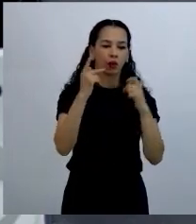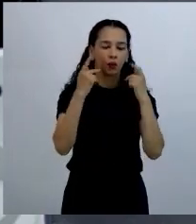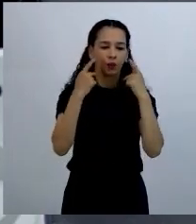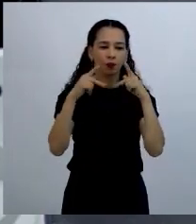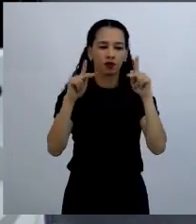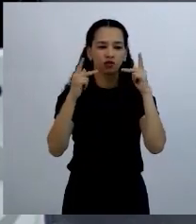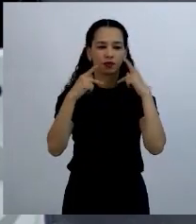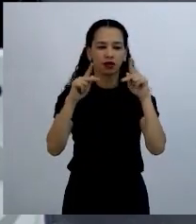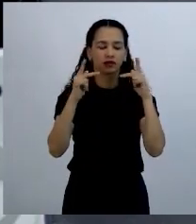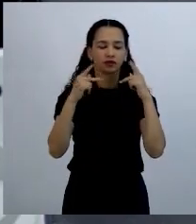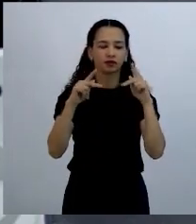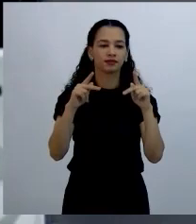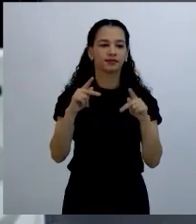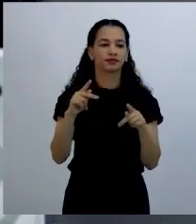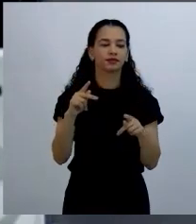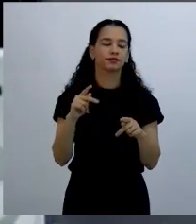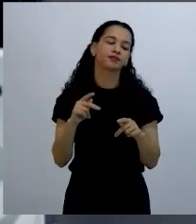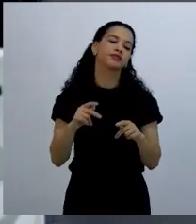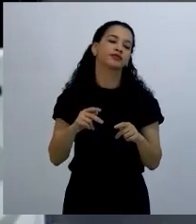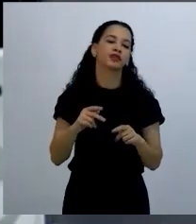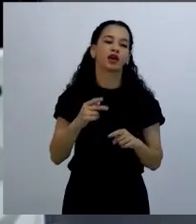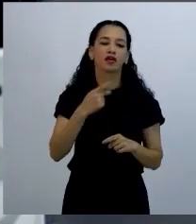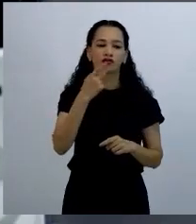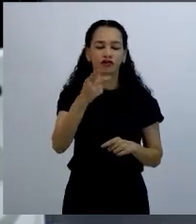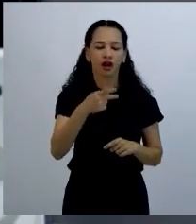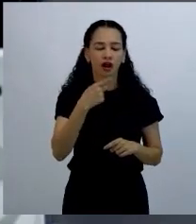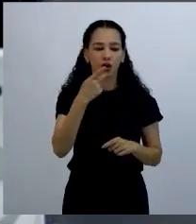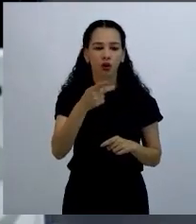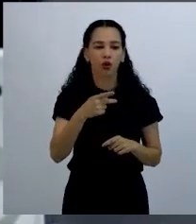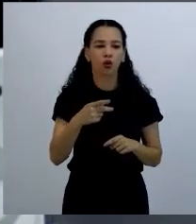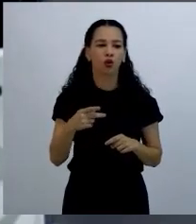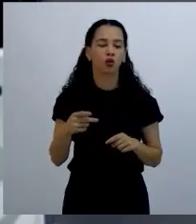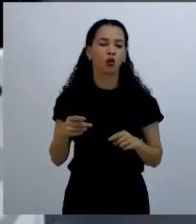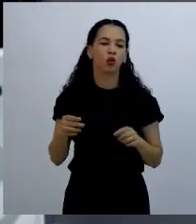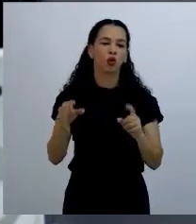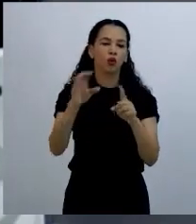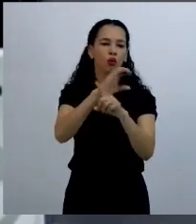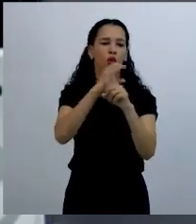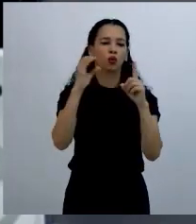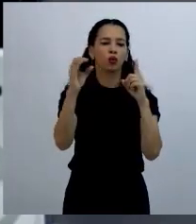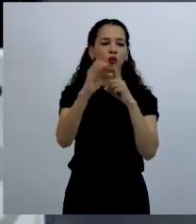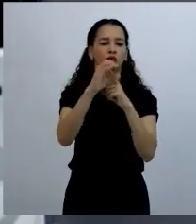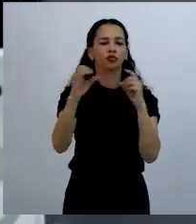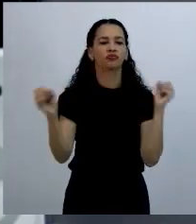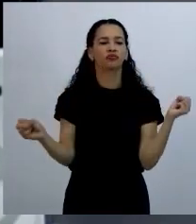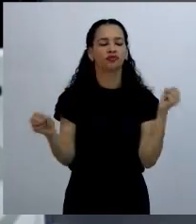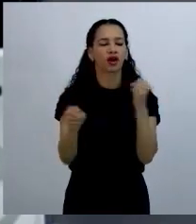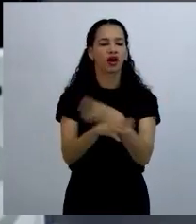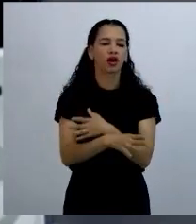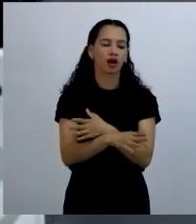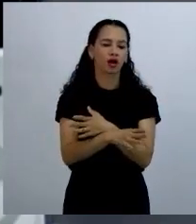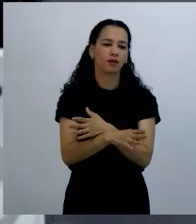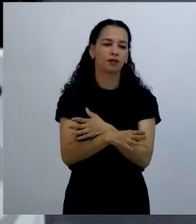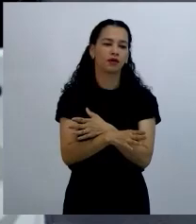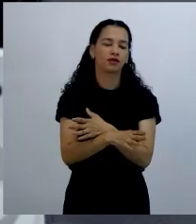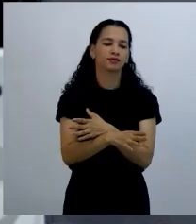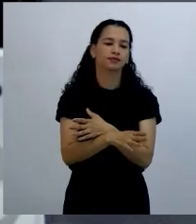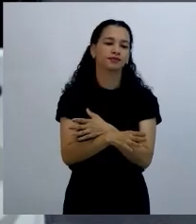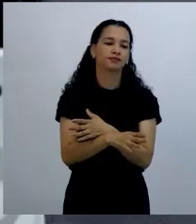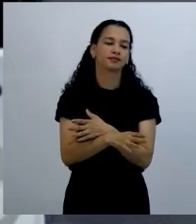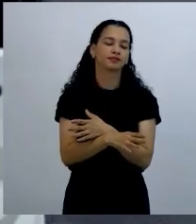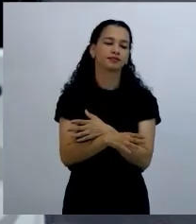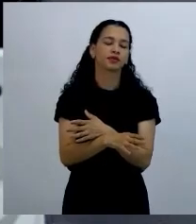por favor assim que o culto terminado esse eu vou lá no meu gabinete eu preciso conversar com vocês porque vocês impediram que hoje pudesse pregar